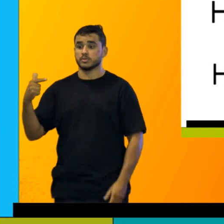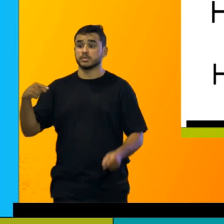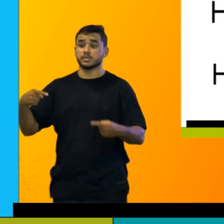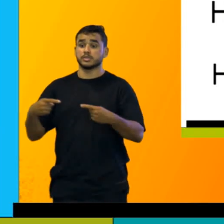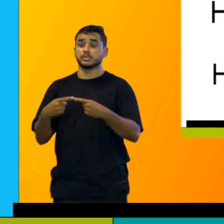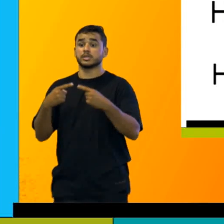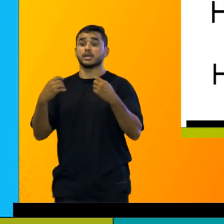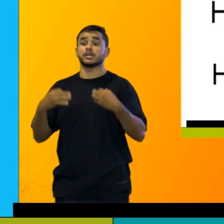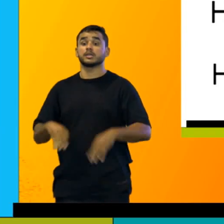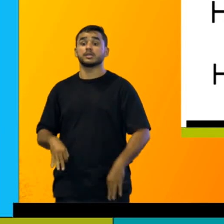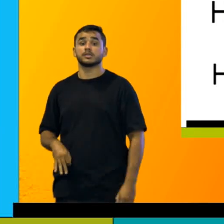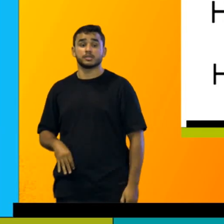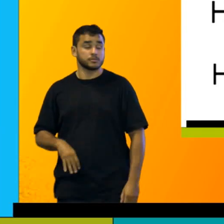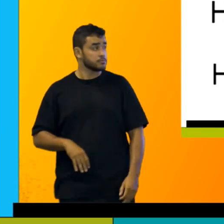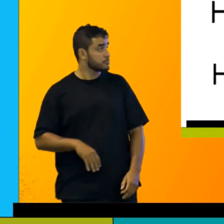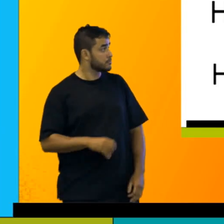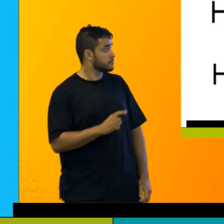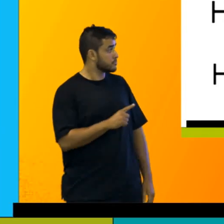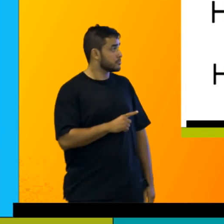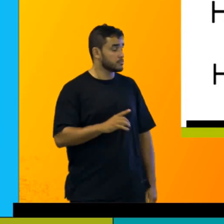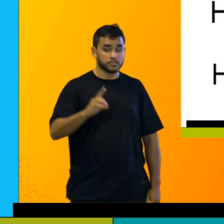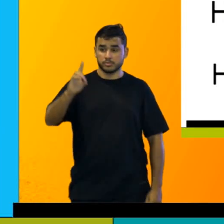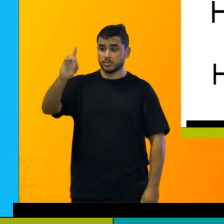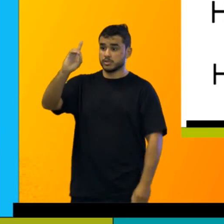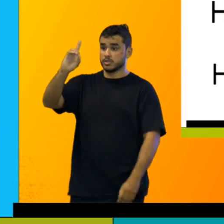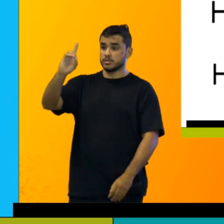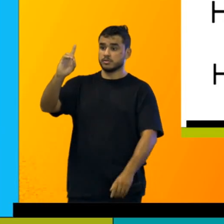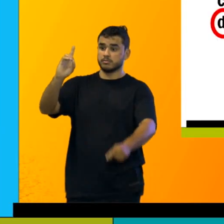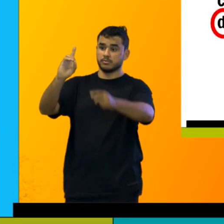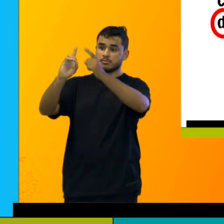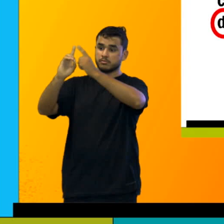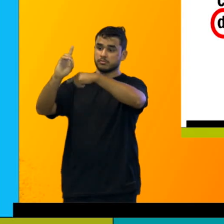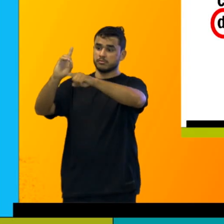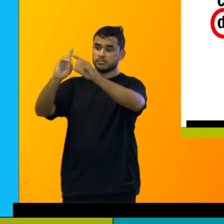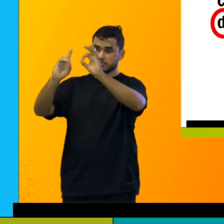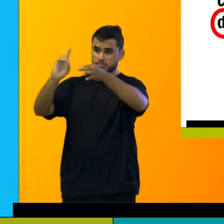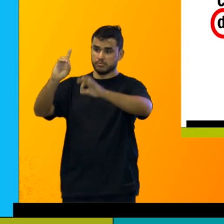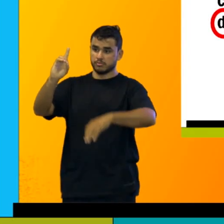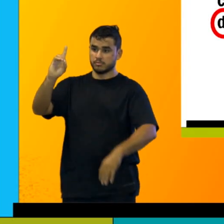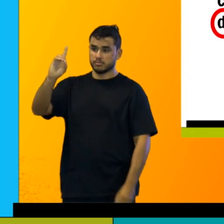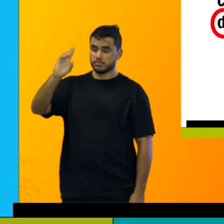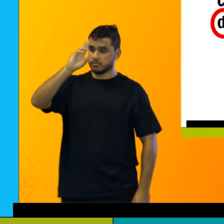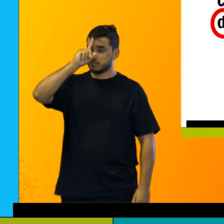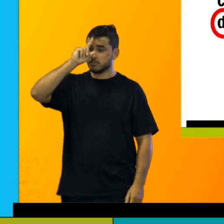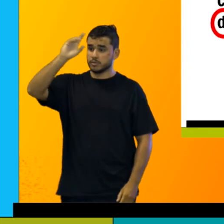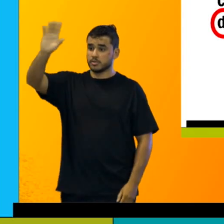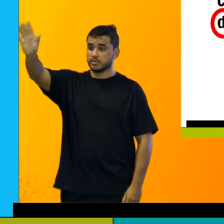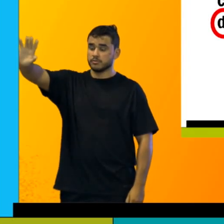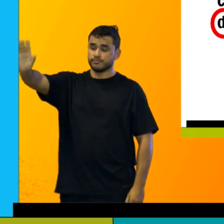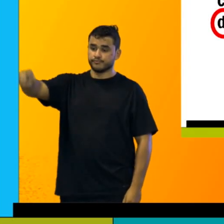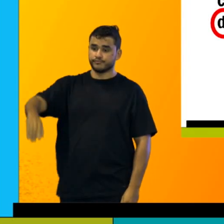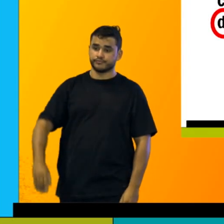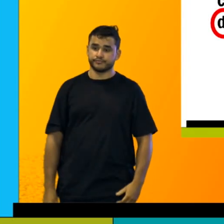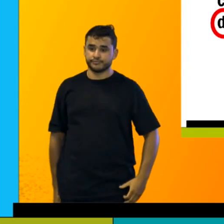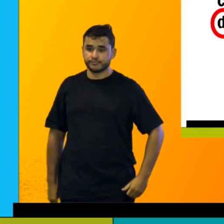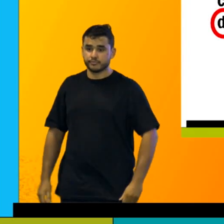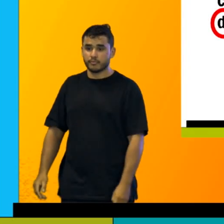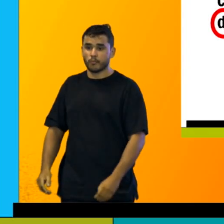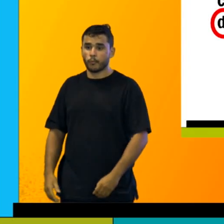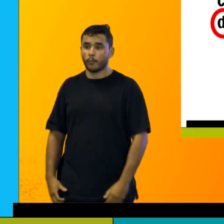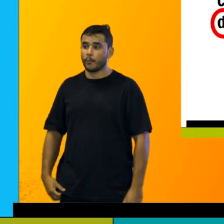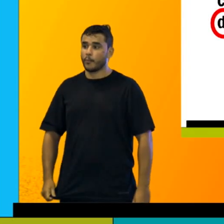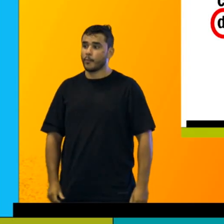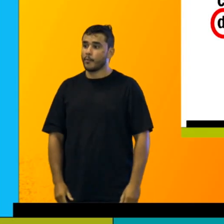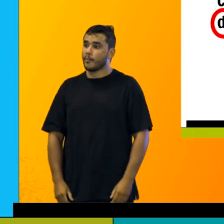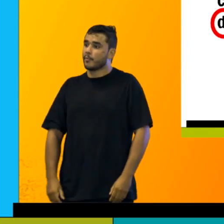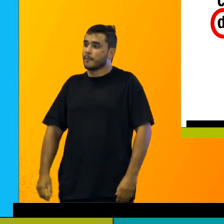correto? Item D de dado, tá certo? Eu botei D não, item C. Eu botei D aí, mas é item C,